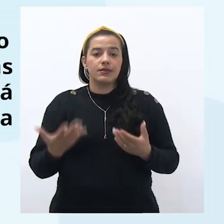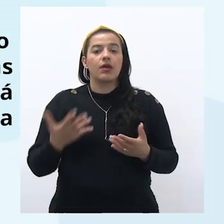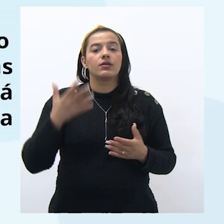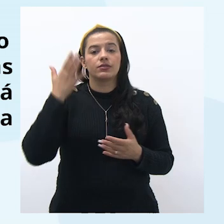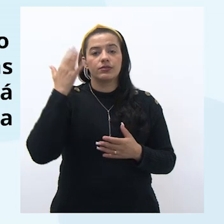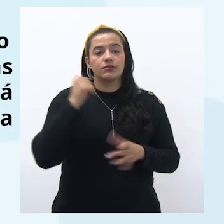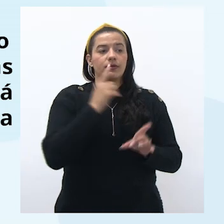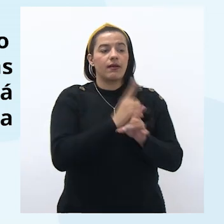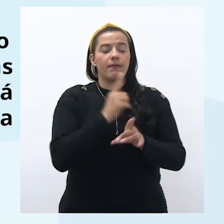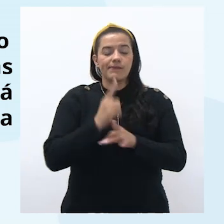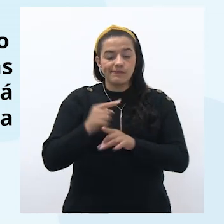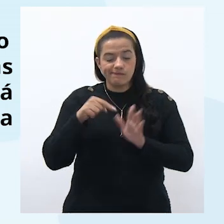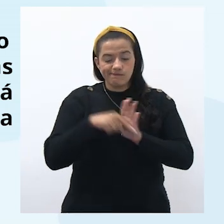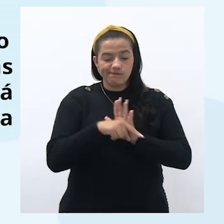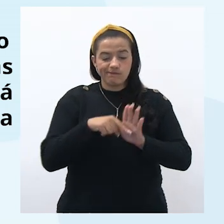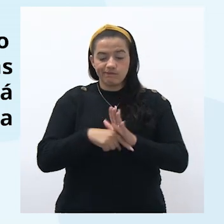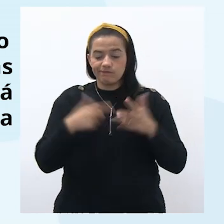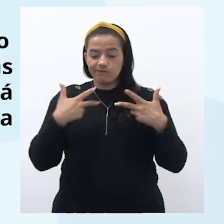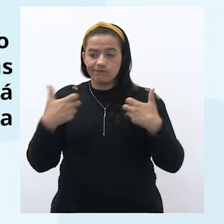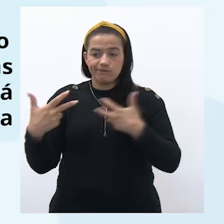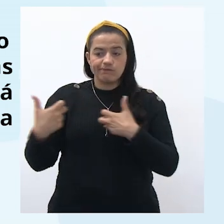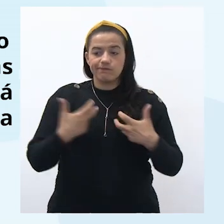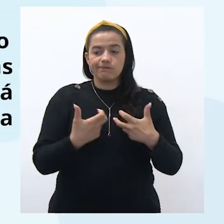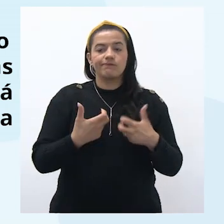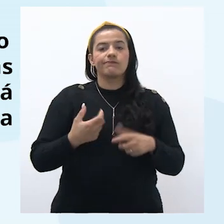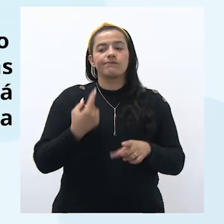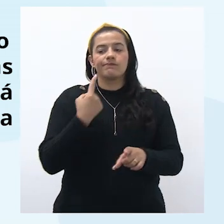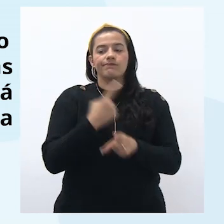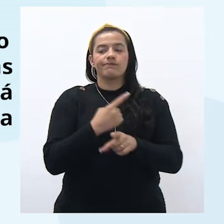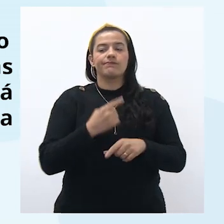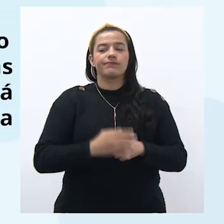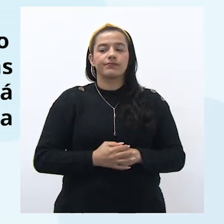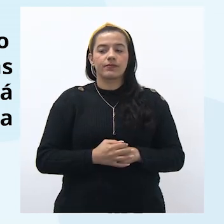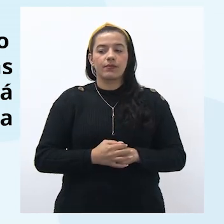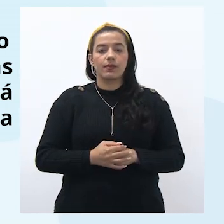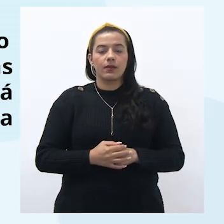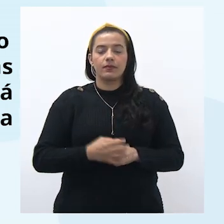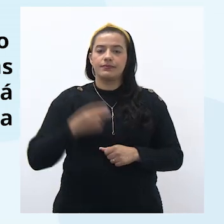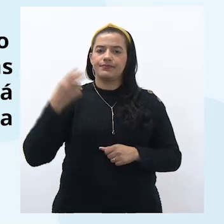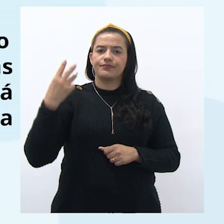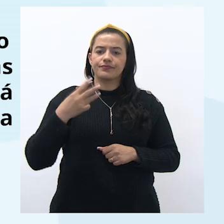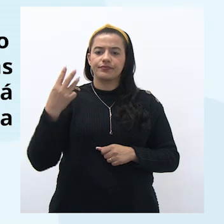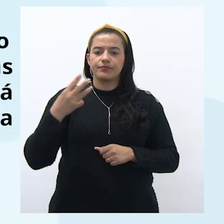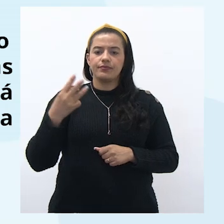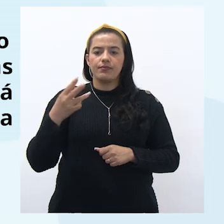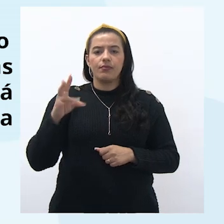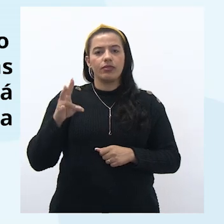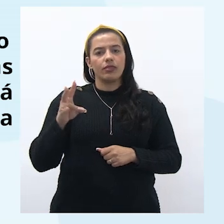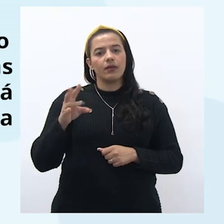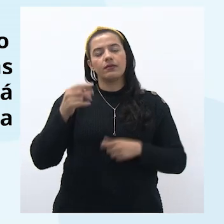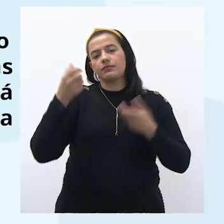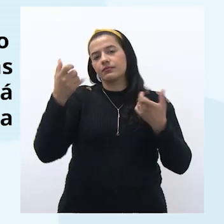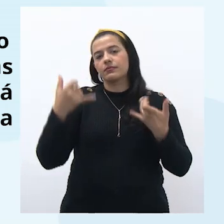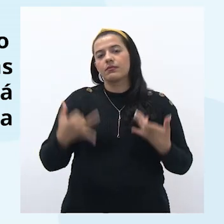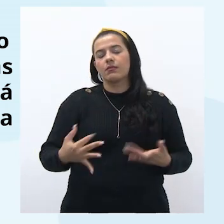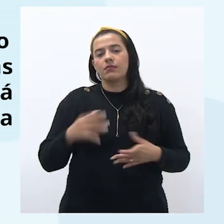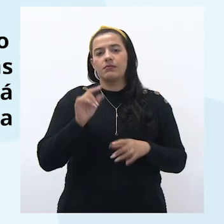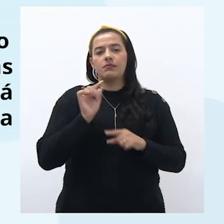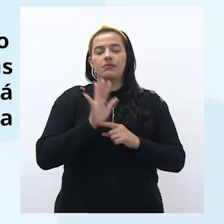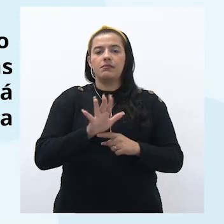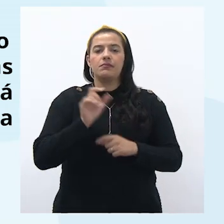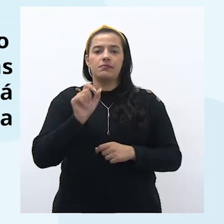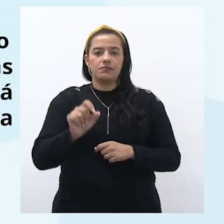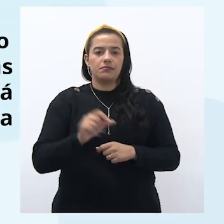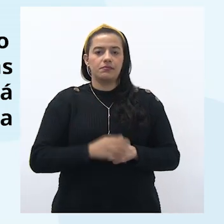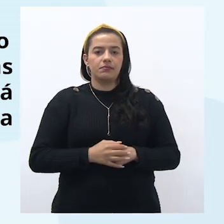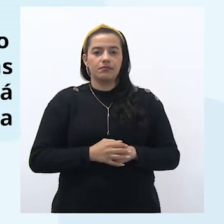a gente vai observando tudo isso. E o terceiro passo que a gente propõe nessa atividade é a